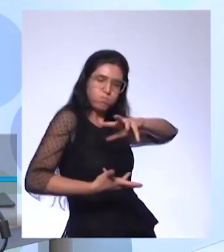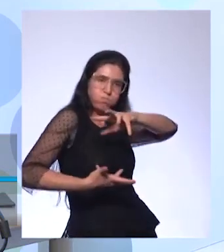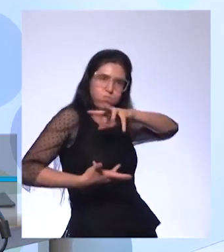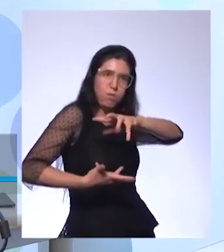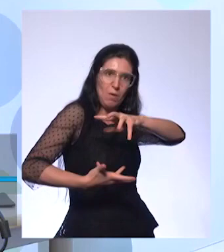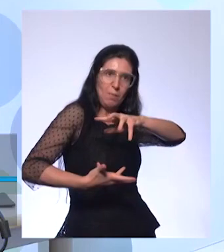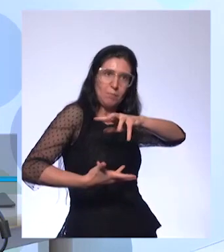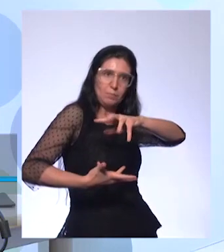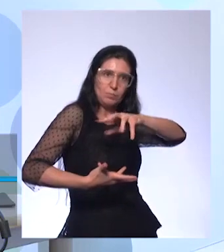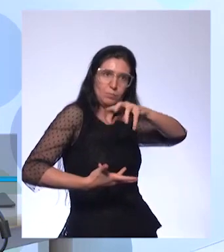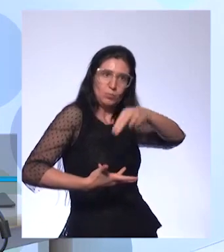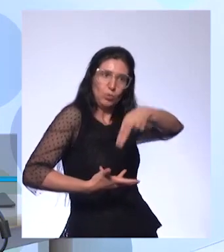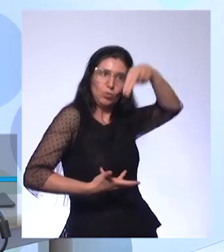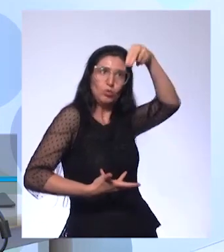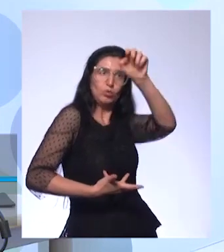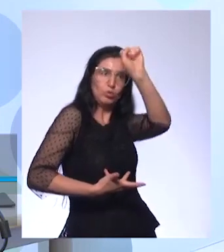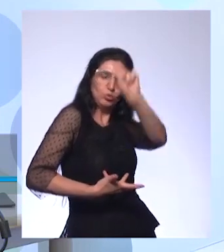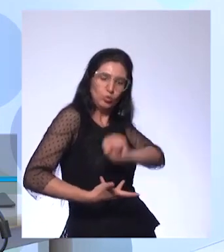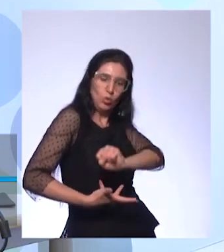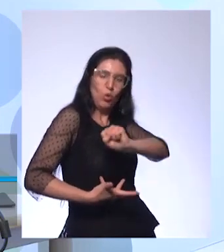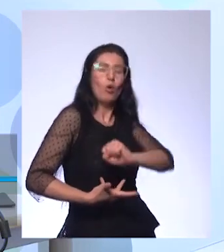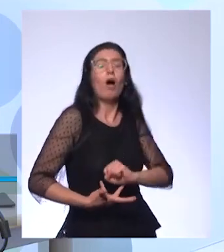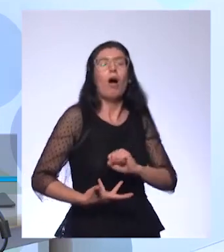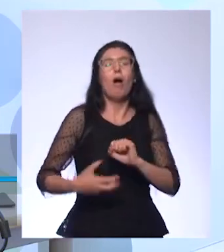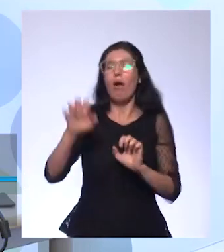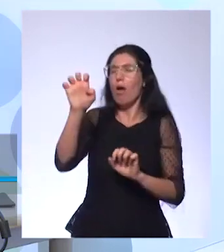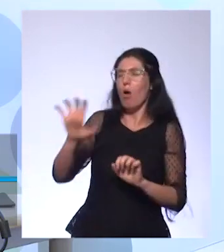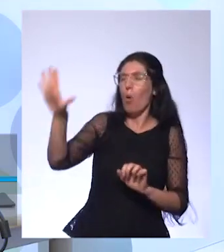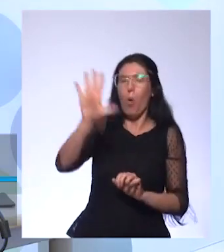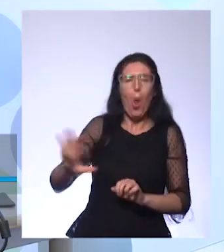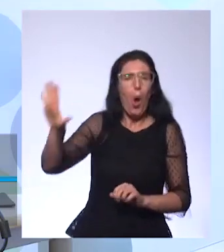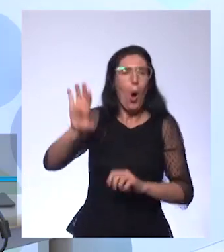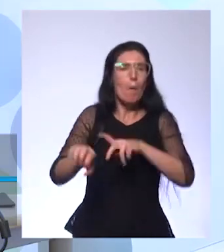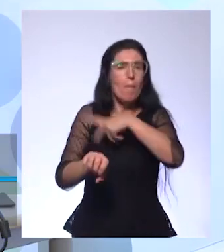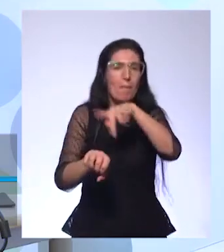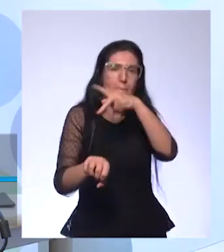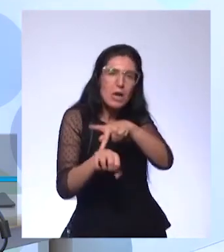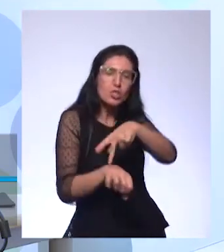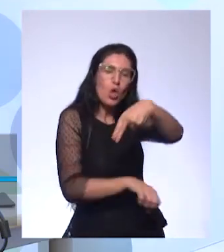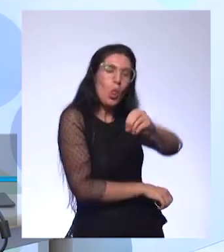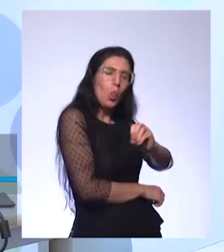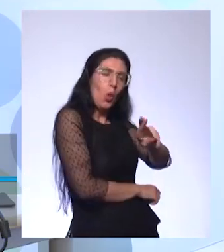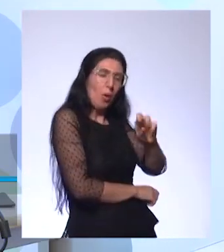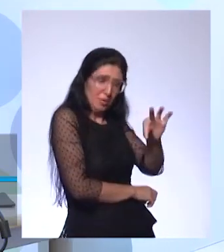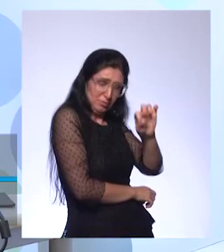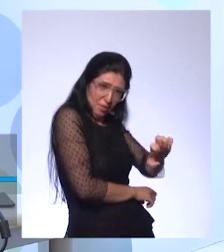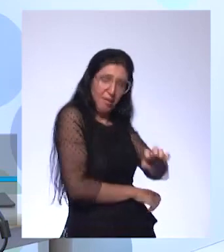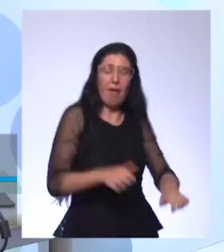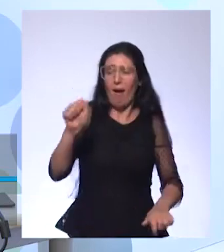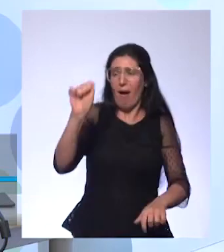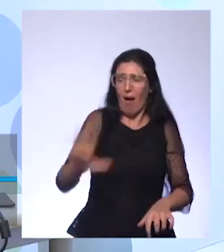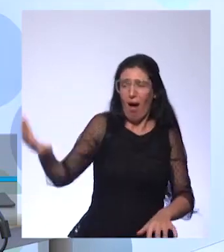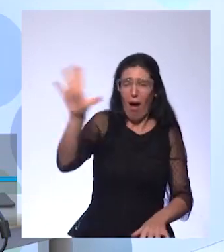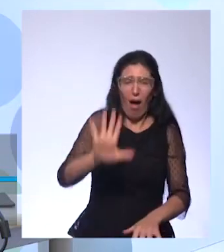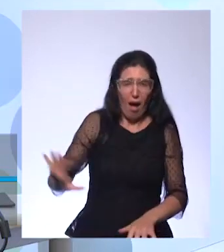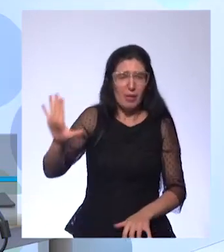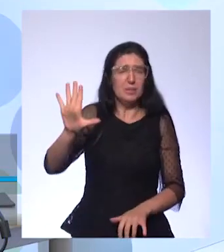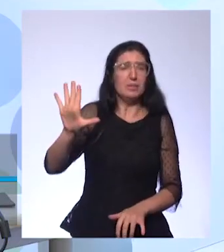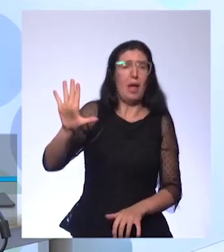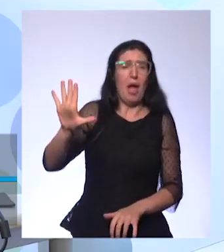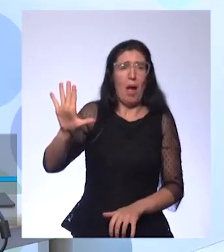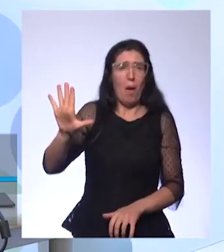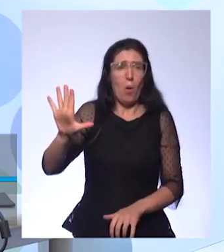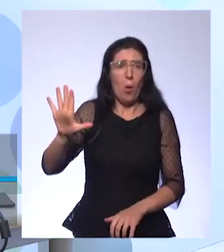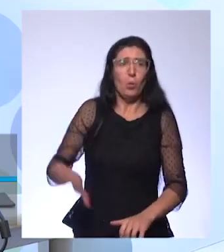dois hemisférios, né? Já a Europa, já relacionada com o hemisfério norte, a Ásia, boa parte do seu continente